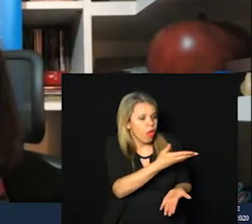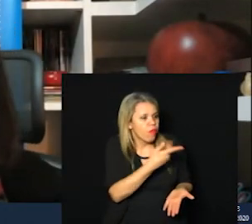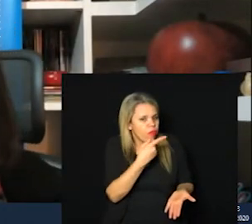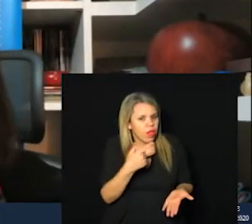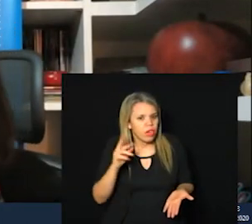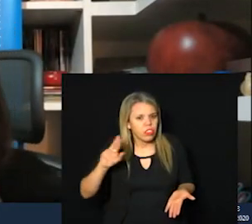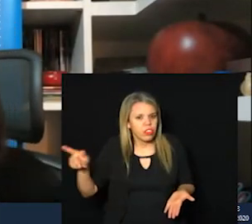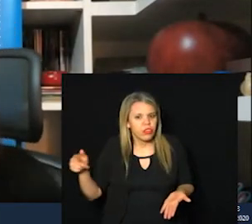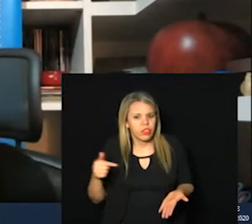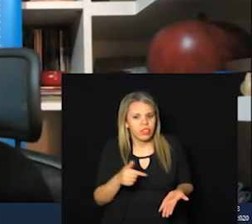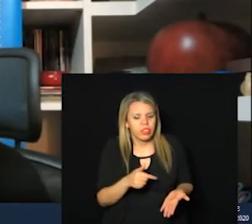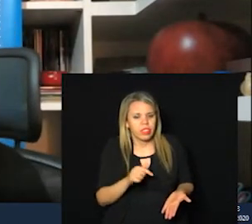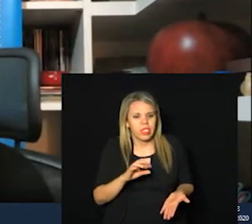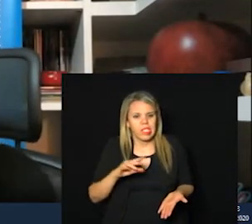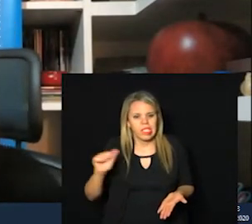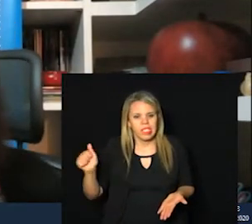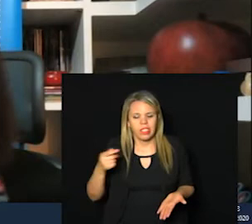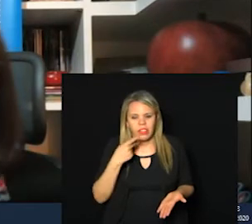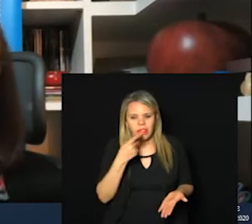diferente da Gláucia.